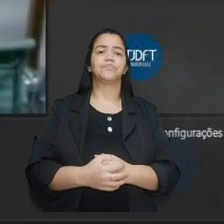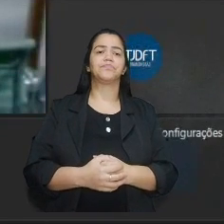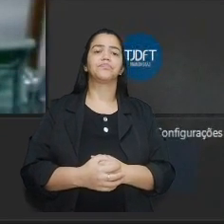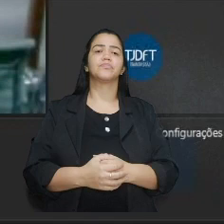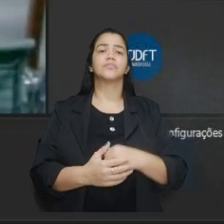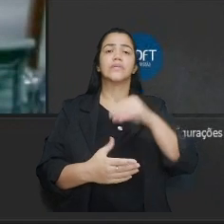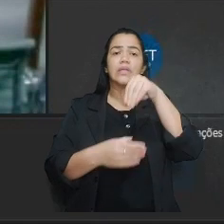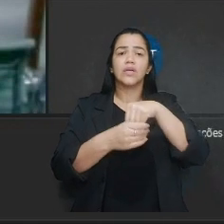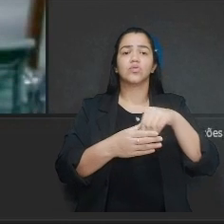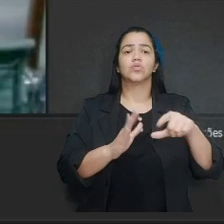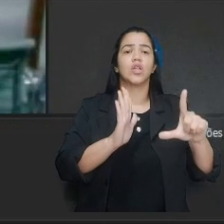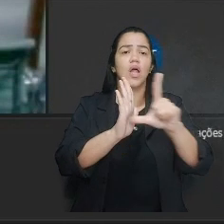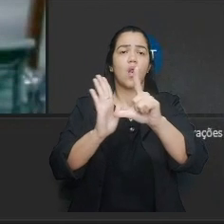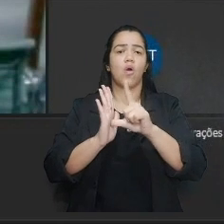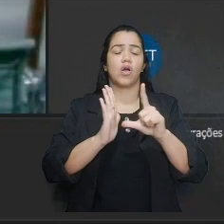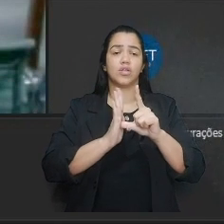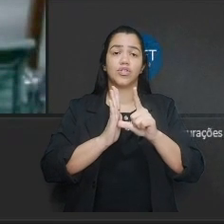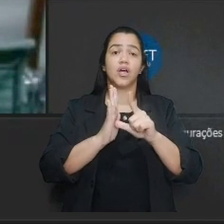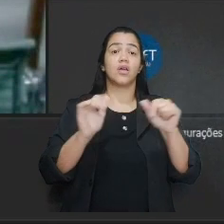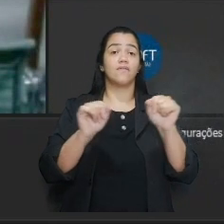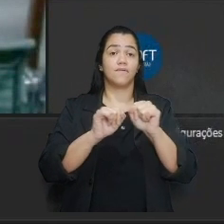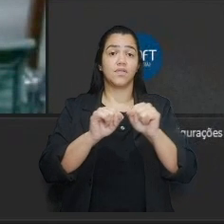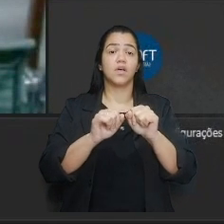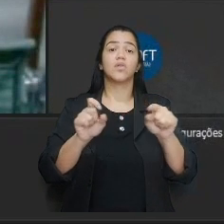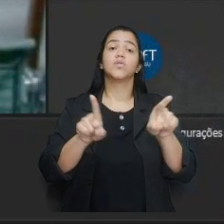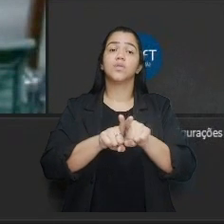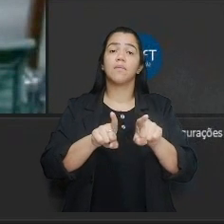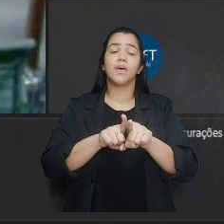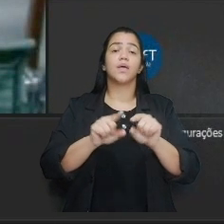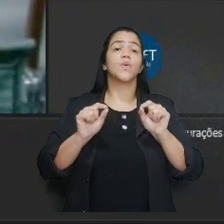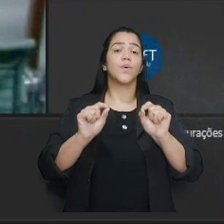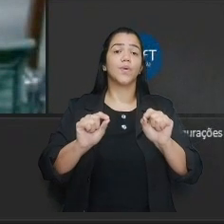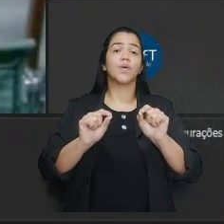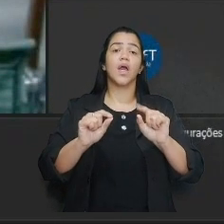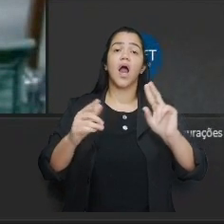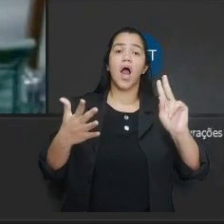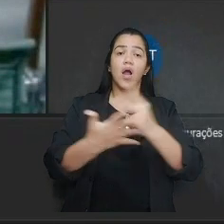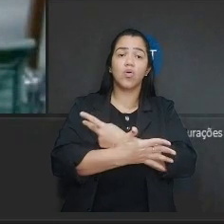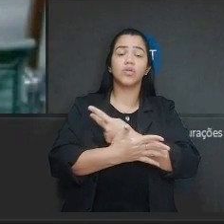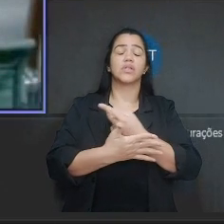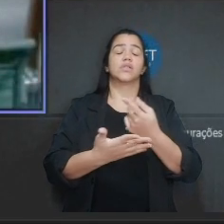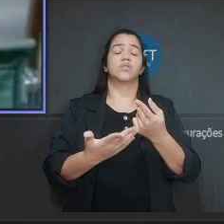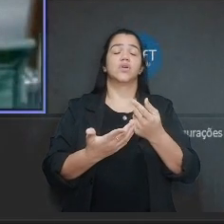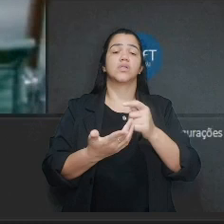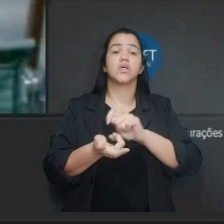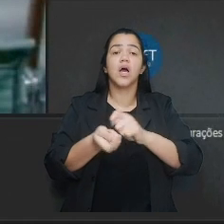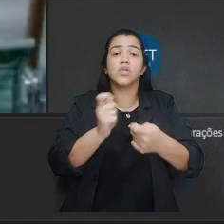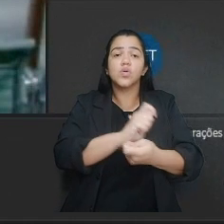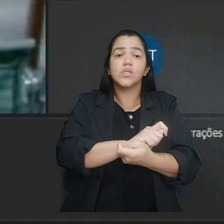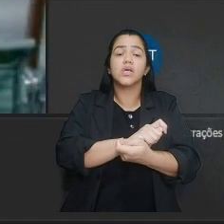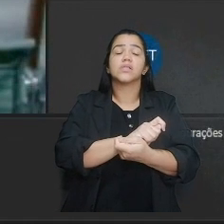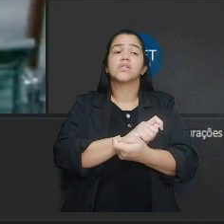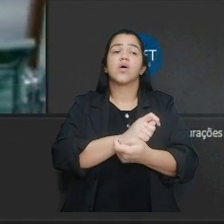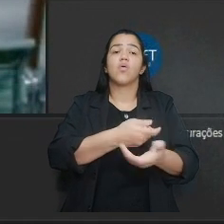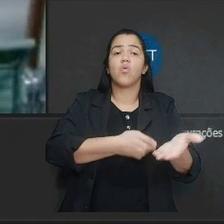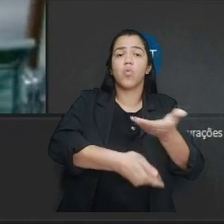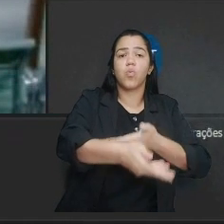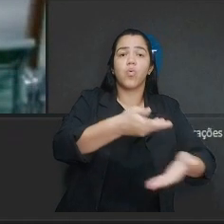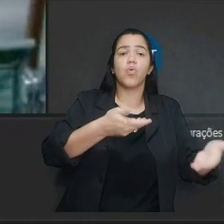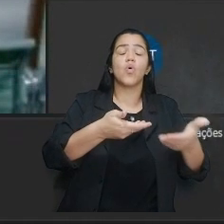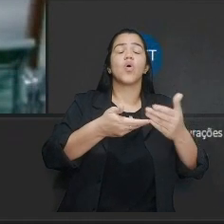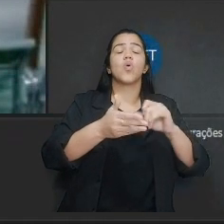gravíssimas em suas lojas e fizeram com que houvesse uma